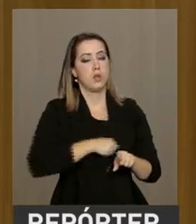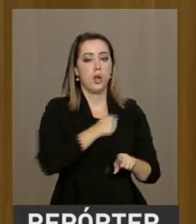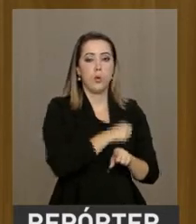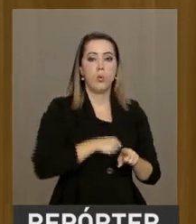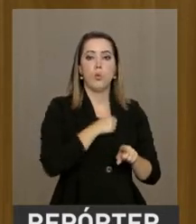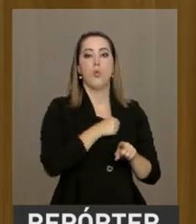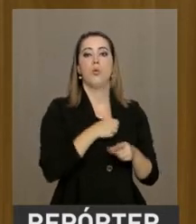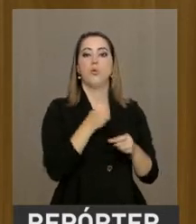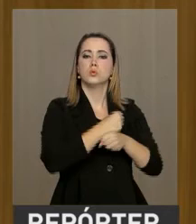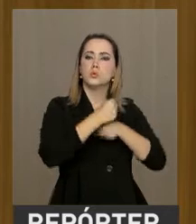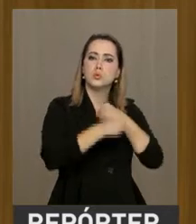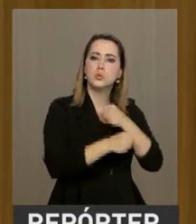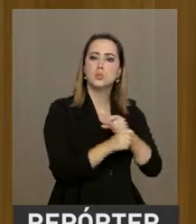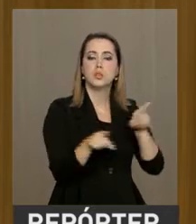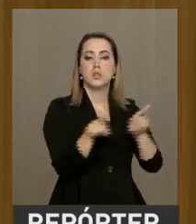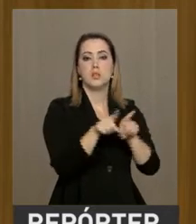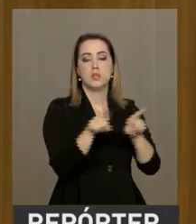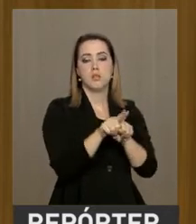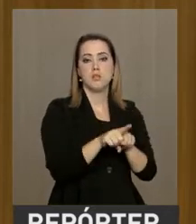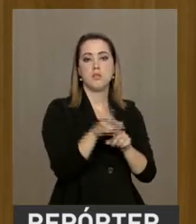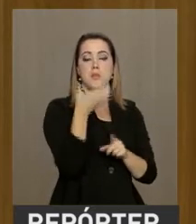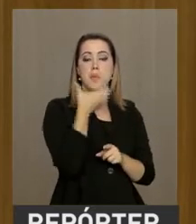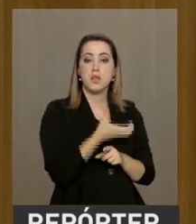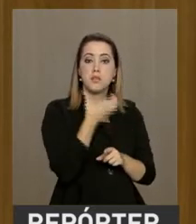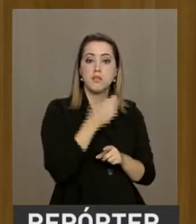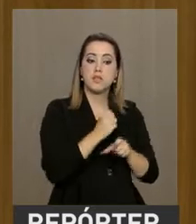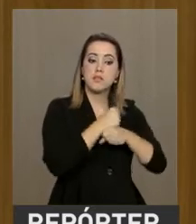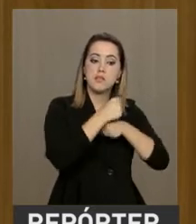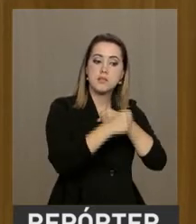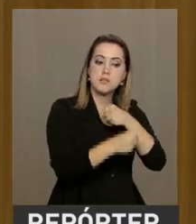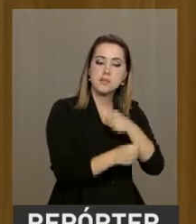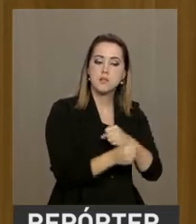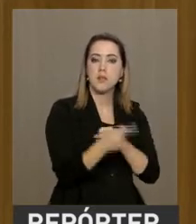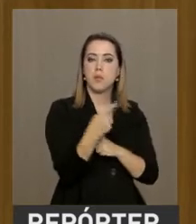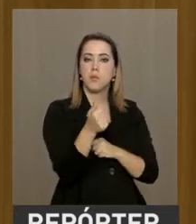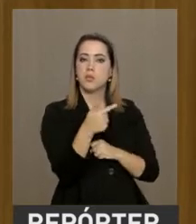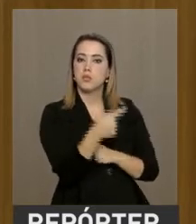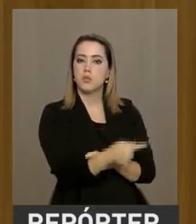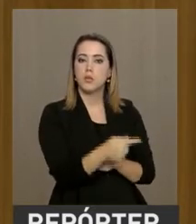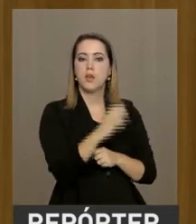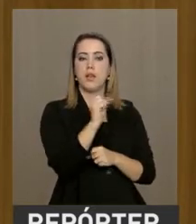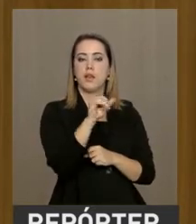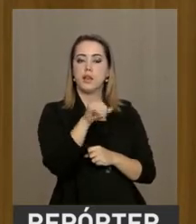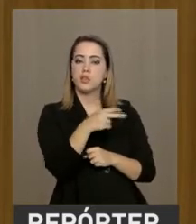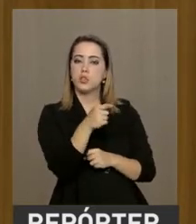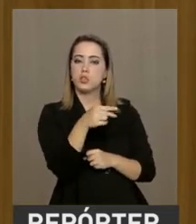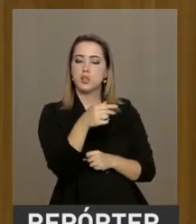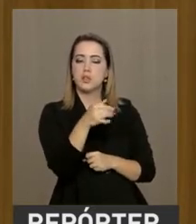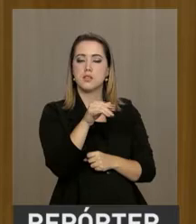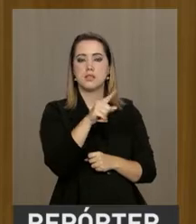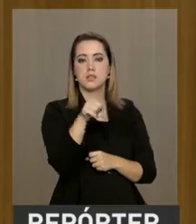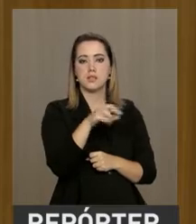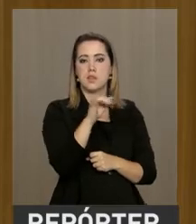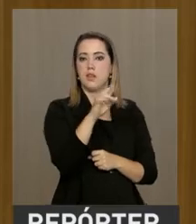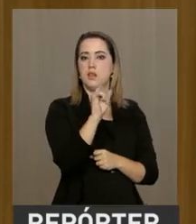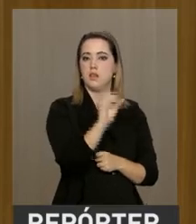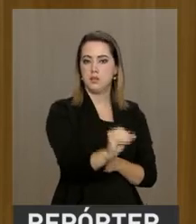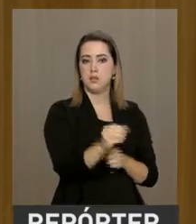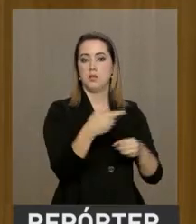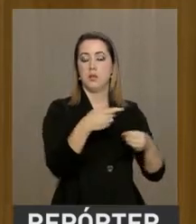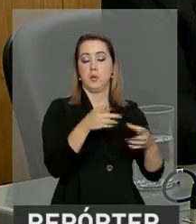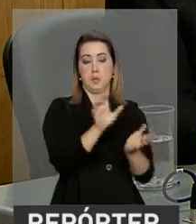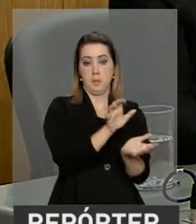em dezembro no reservatório cajazeira que fica no limite do estado da paraíba com o estado do rio grande do